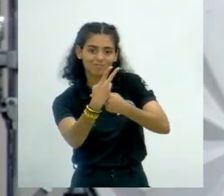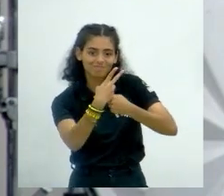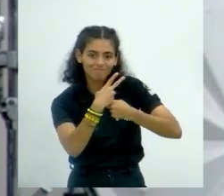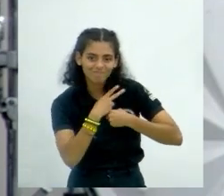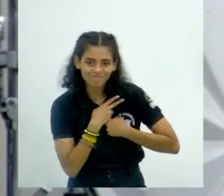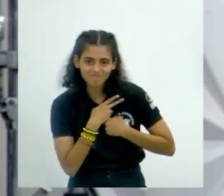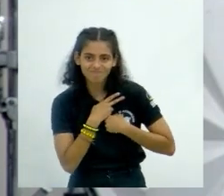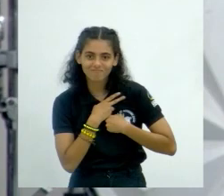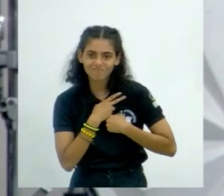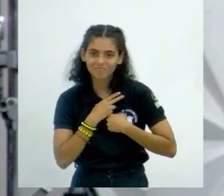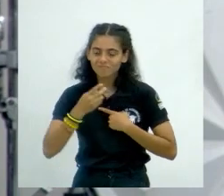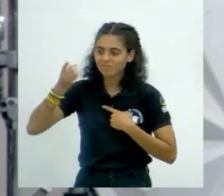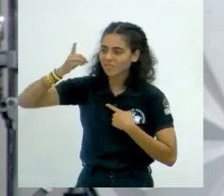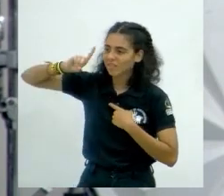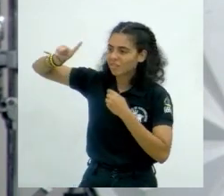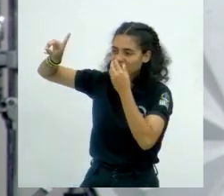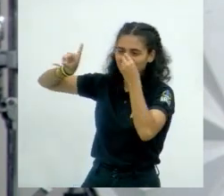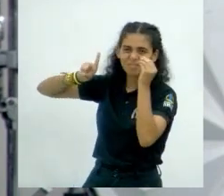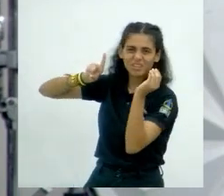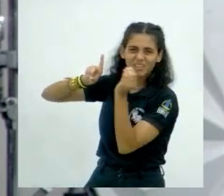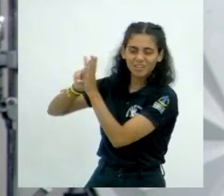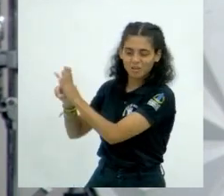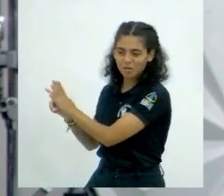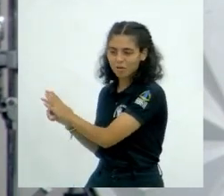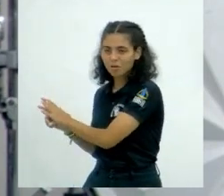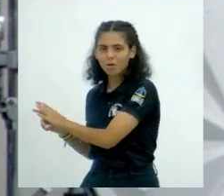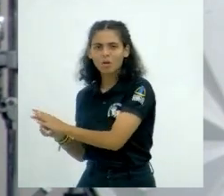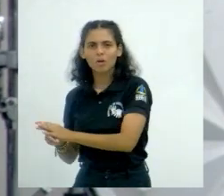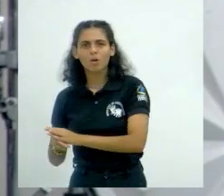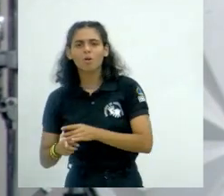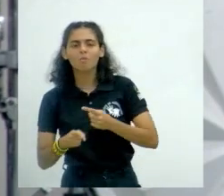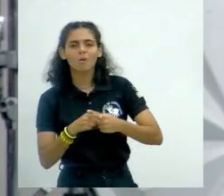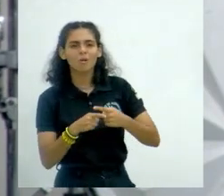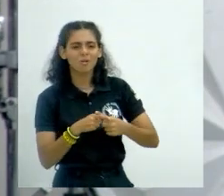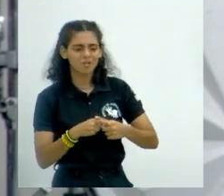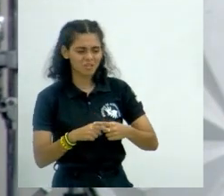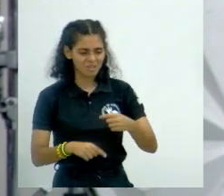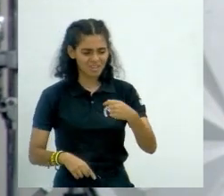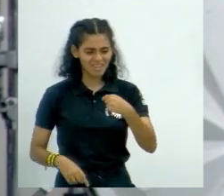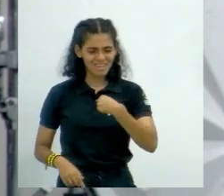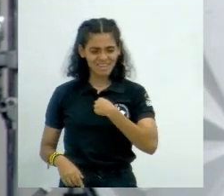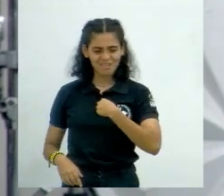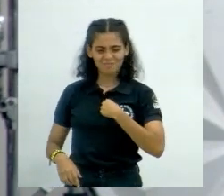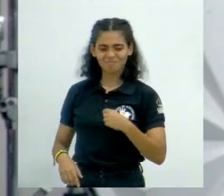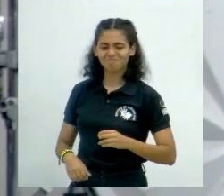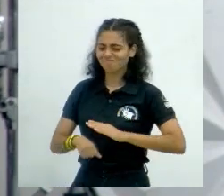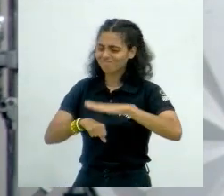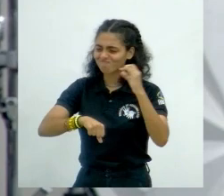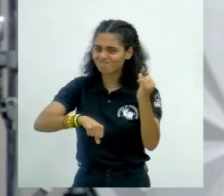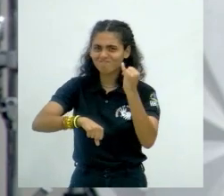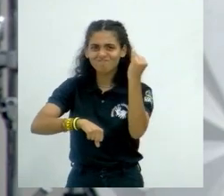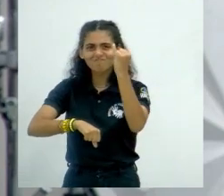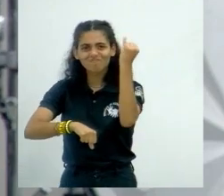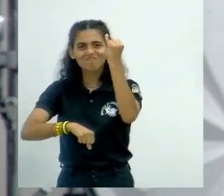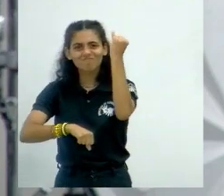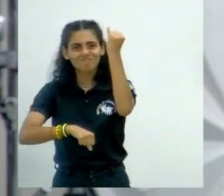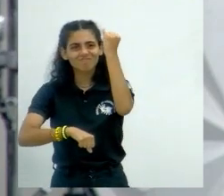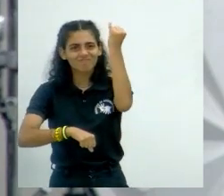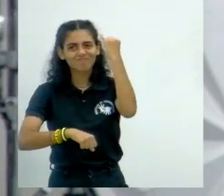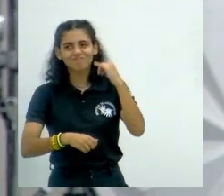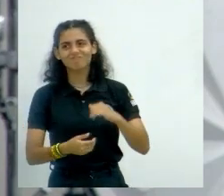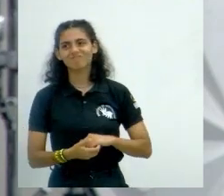não para Deus. E é por isso até que eu trouxe aí esse trocadilho entre a autoestima e a estima do